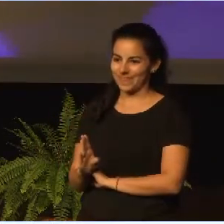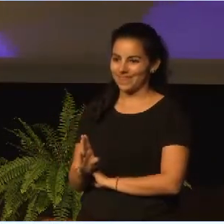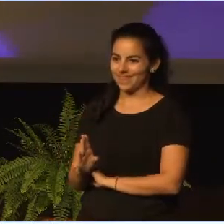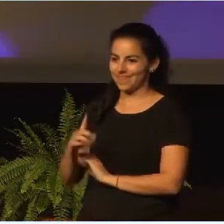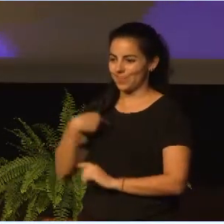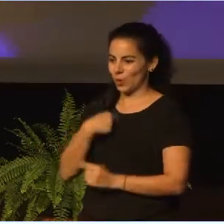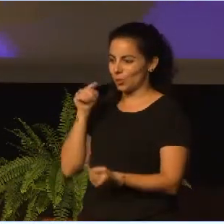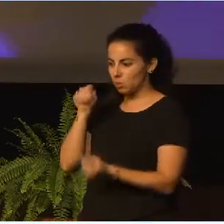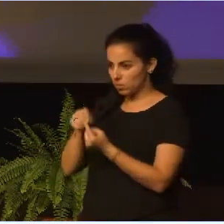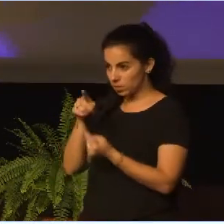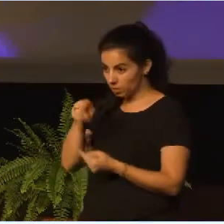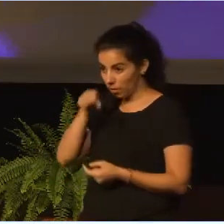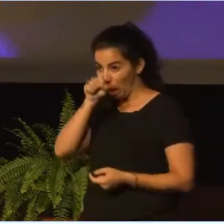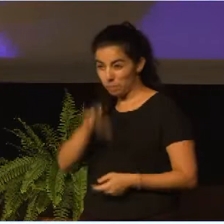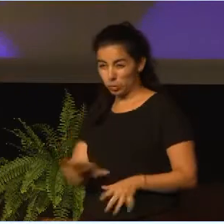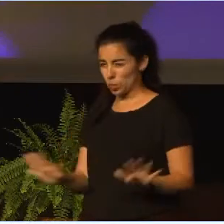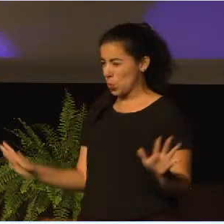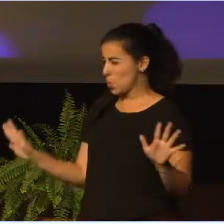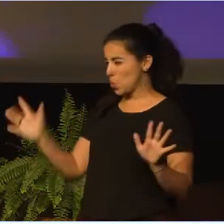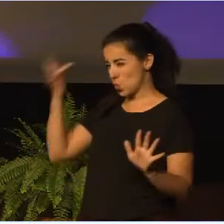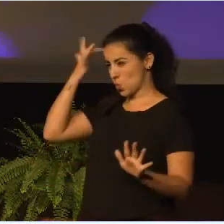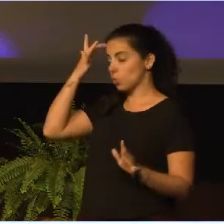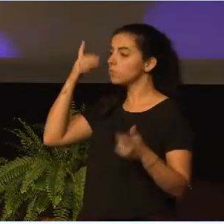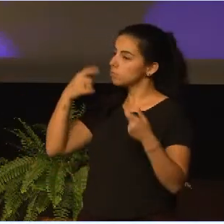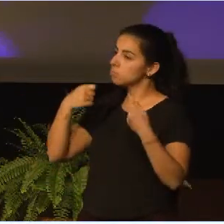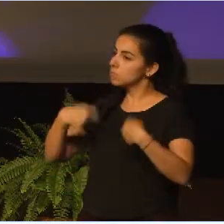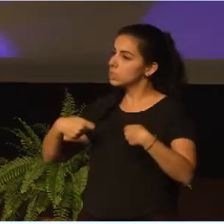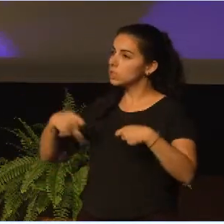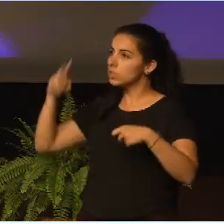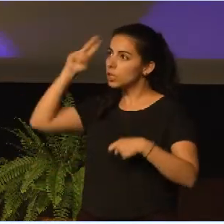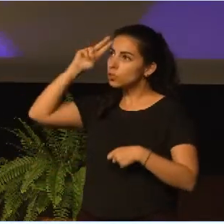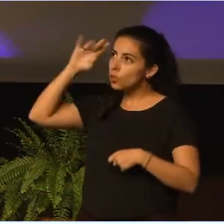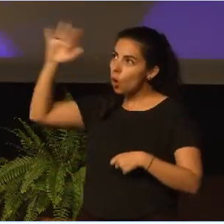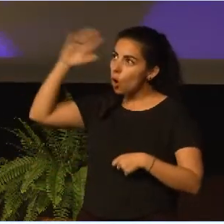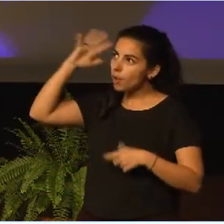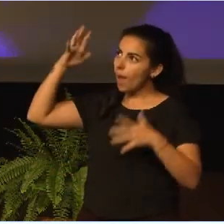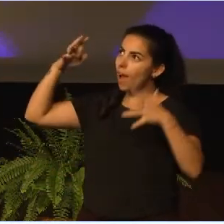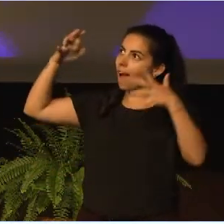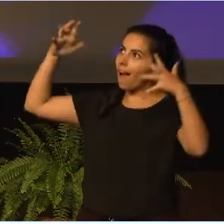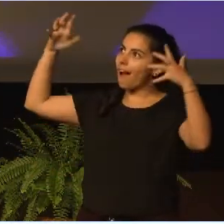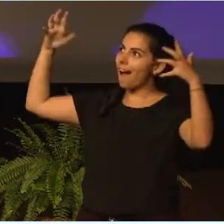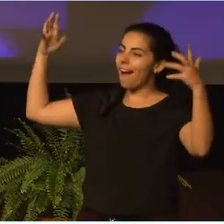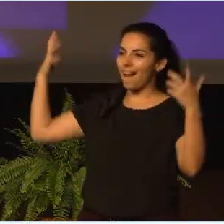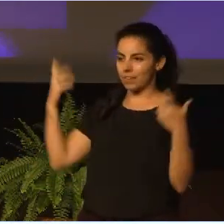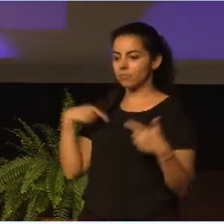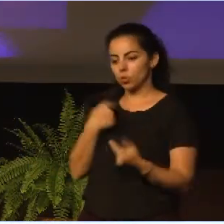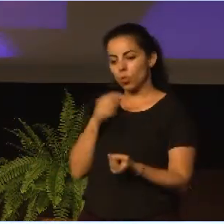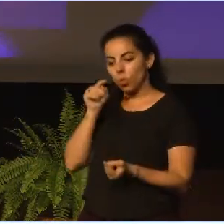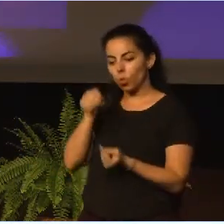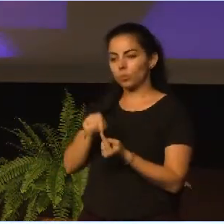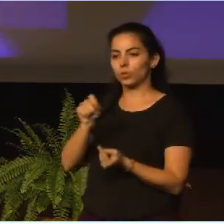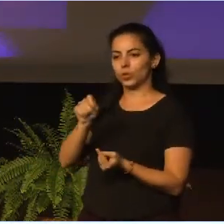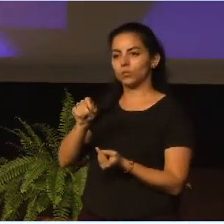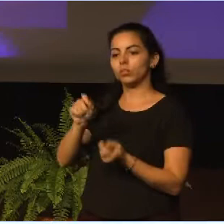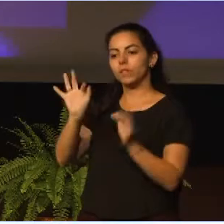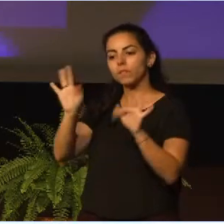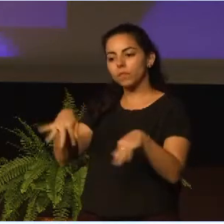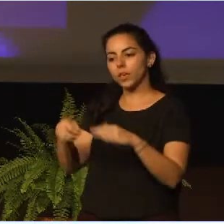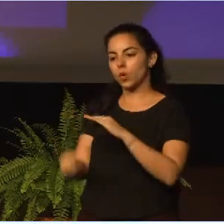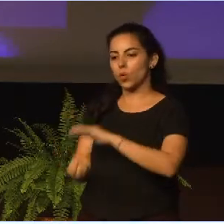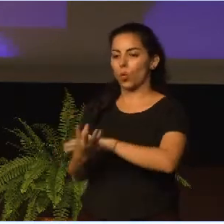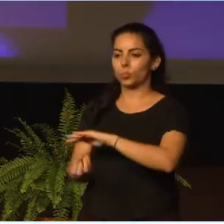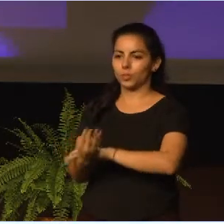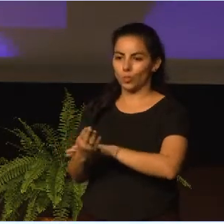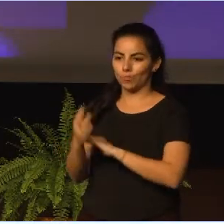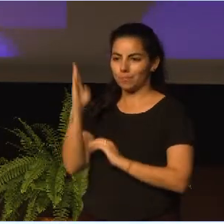Pode parecer absurdo, mas a gente tem que sonhar grande. Eu sou a favor disso, então a gente tinha esse objetivo. Com o objetivo de acabar com a